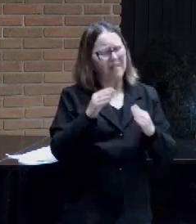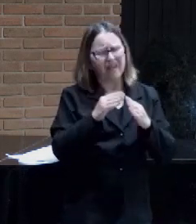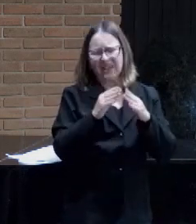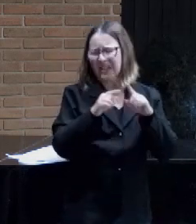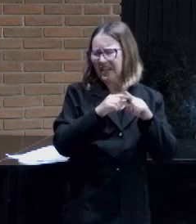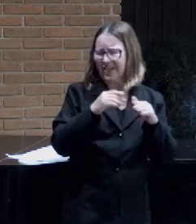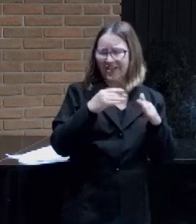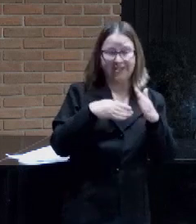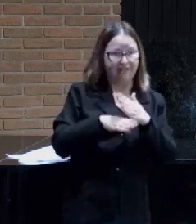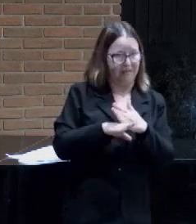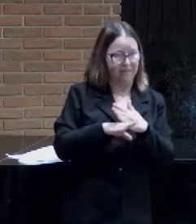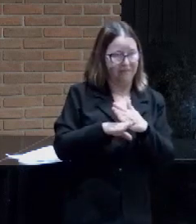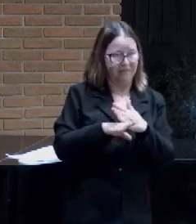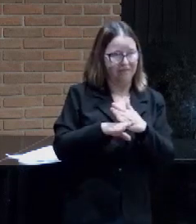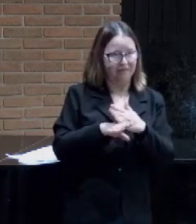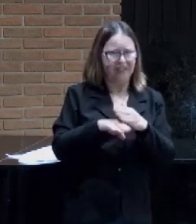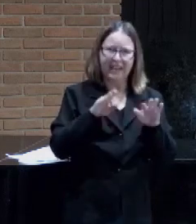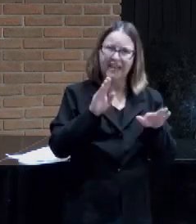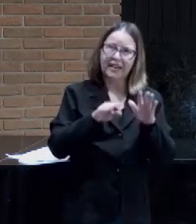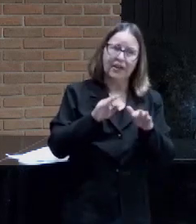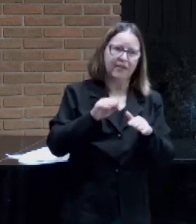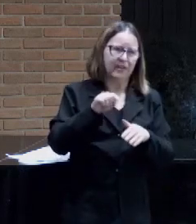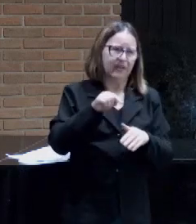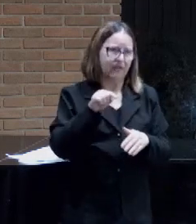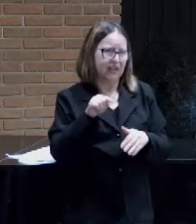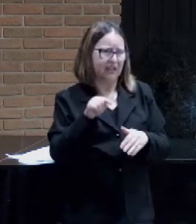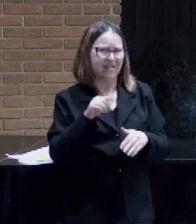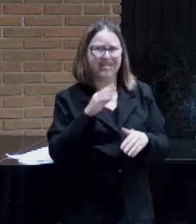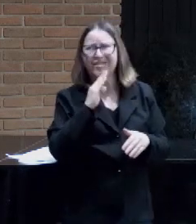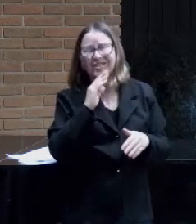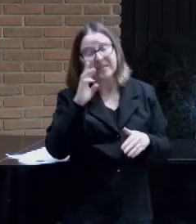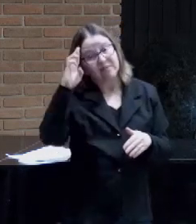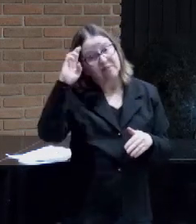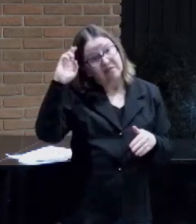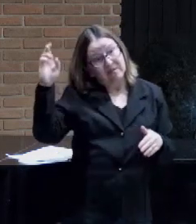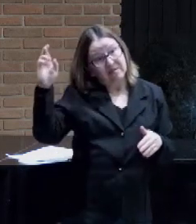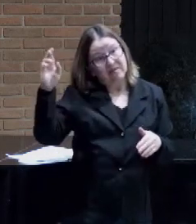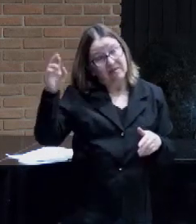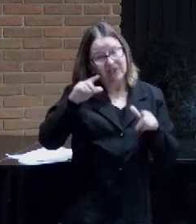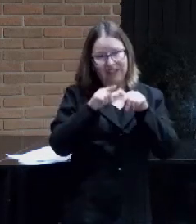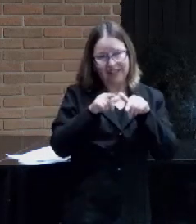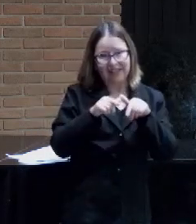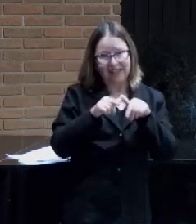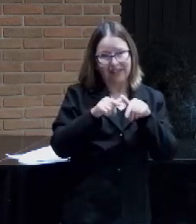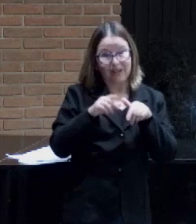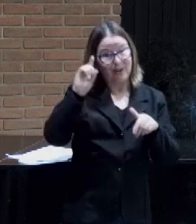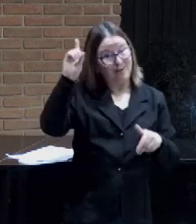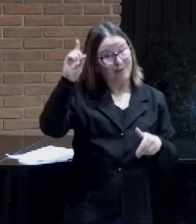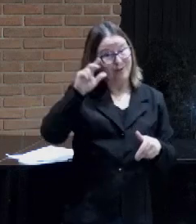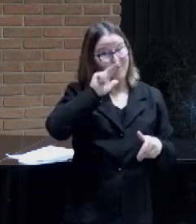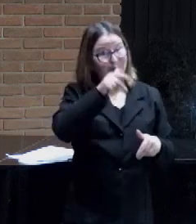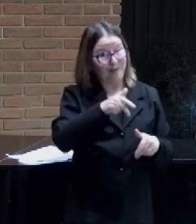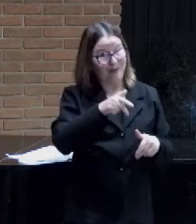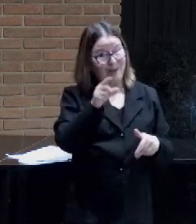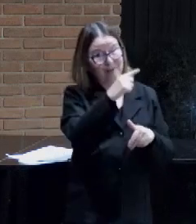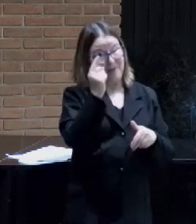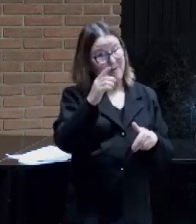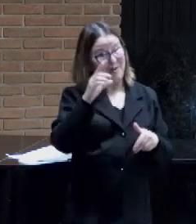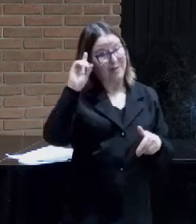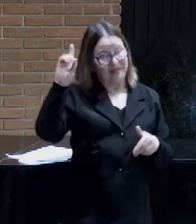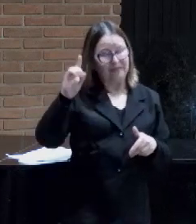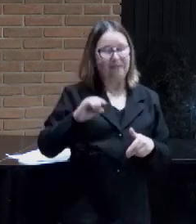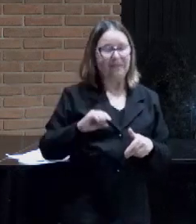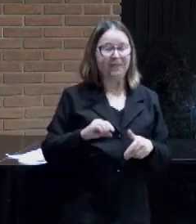dizer. Talvez você, no fim das contas, talvez você não conheça o Senhor de Israel, que é o Deus de Jonas, que é o nosso Deus. Então eu vou